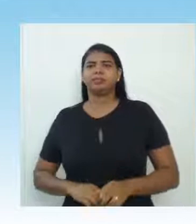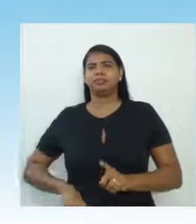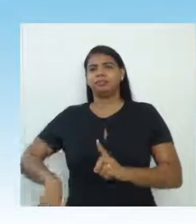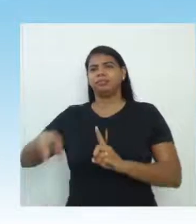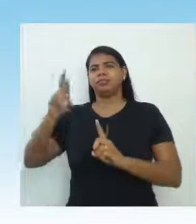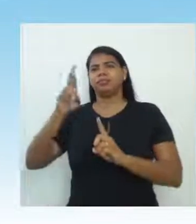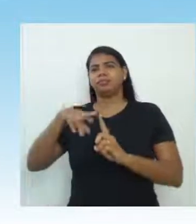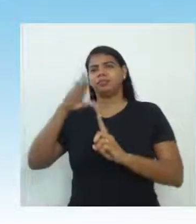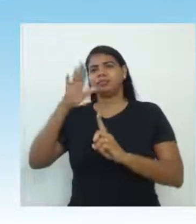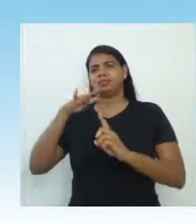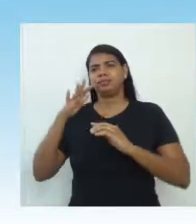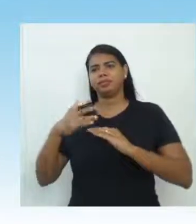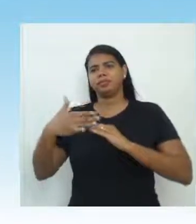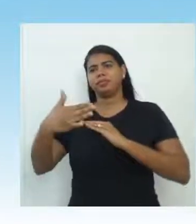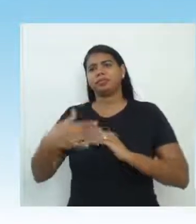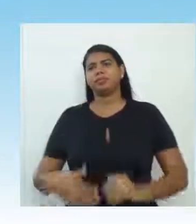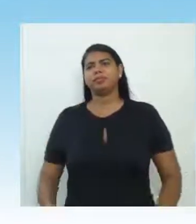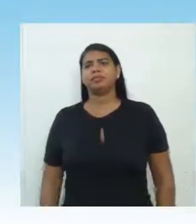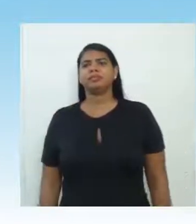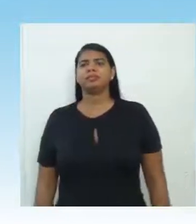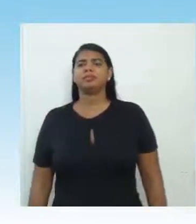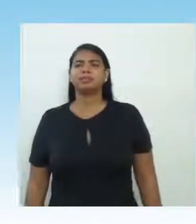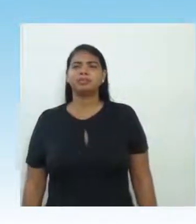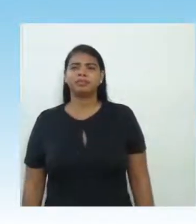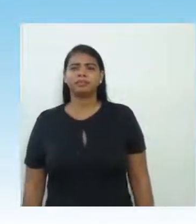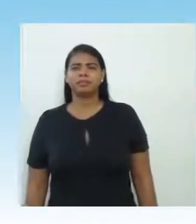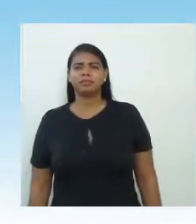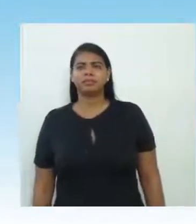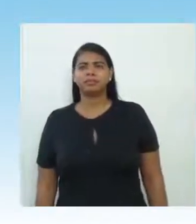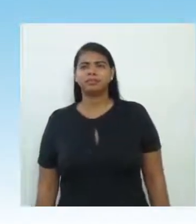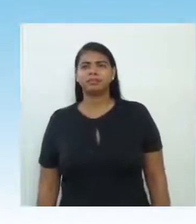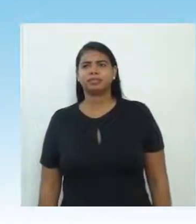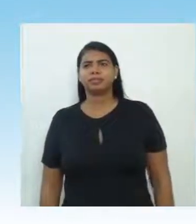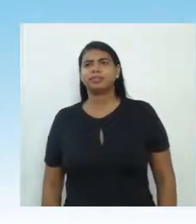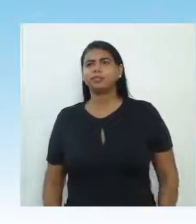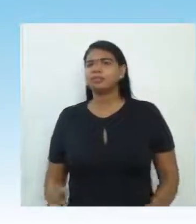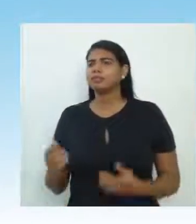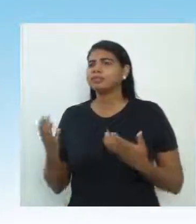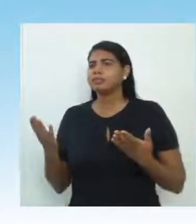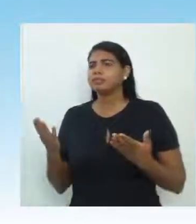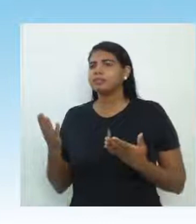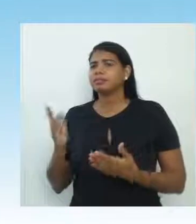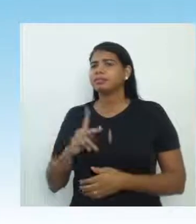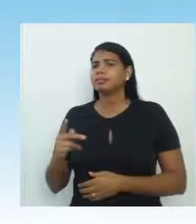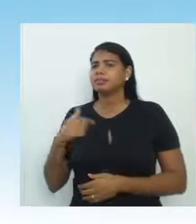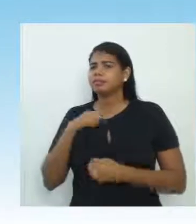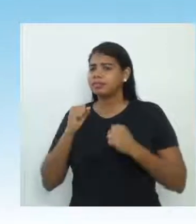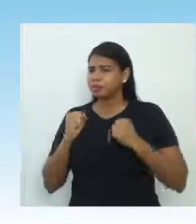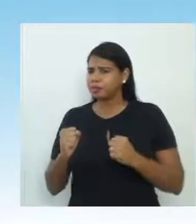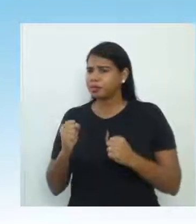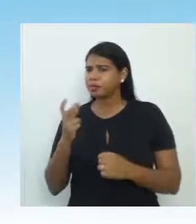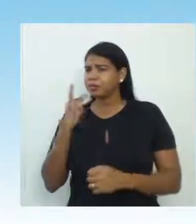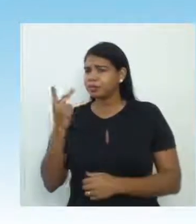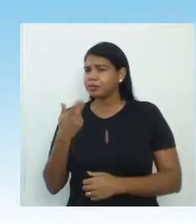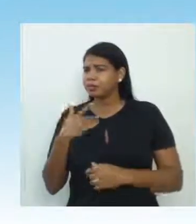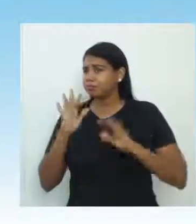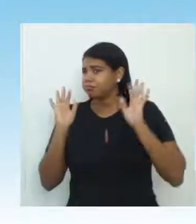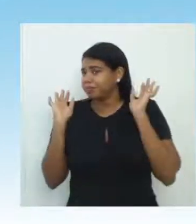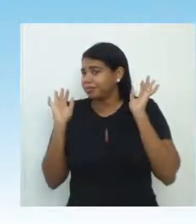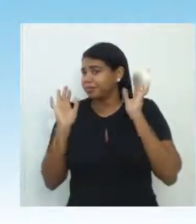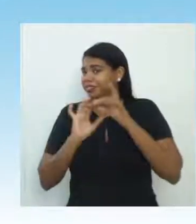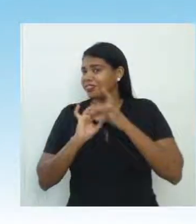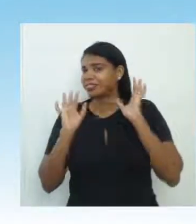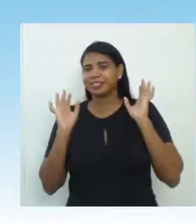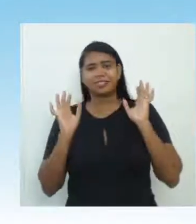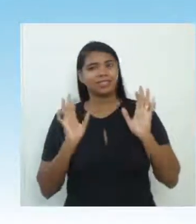E vamos adiante. Olha aí, livre pensamento. Professora, livre pensamento é assim, eu posso dizer o que eu quiser, né? Doa em